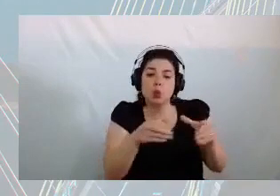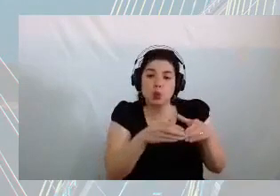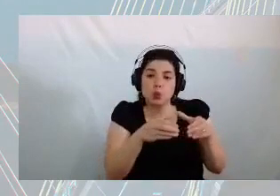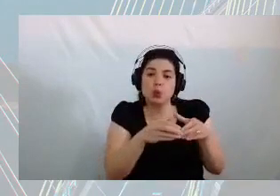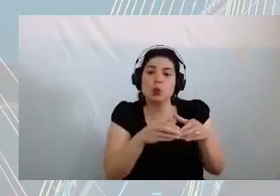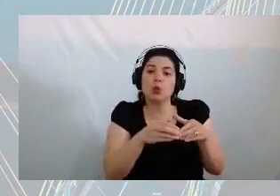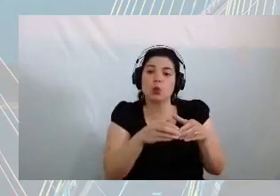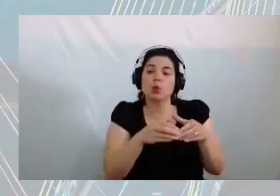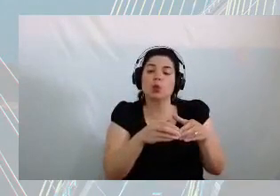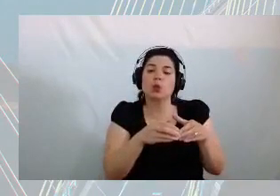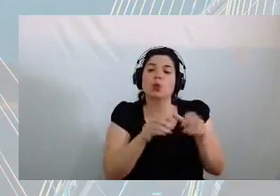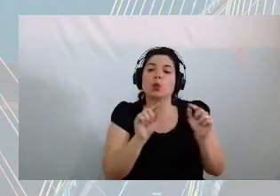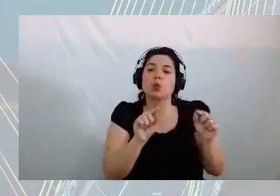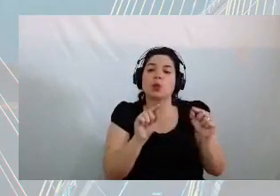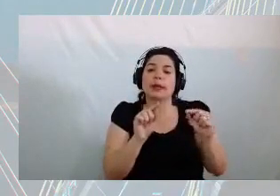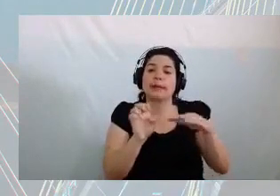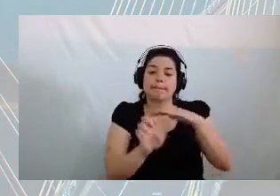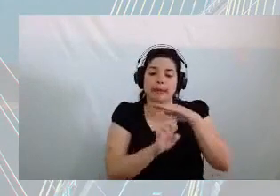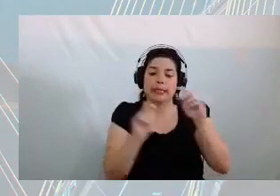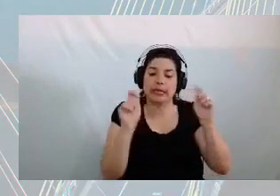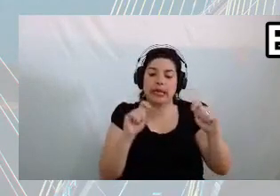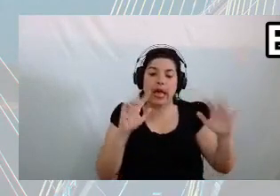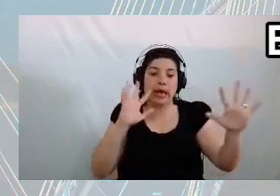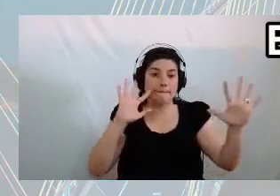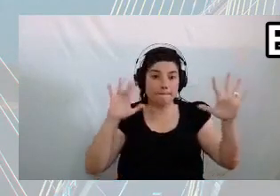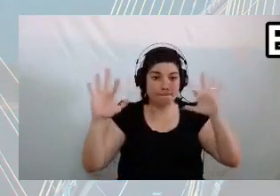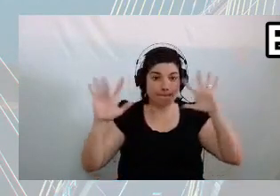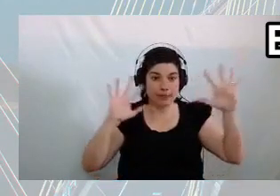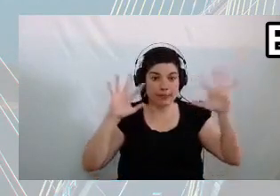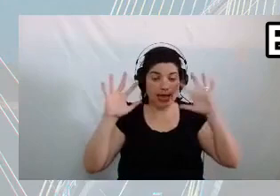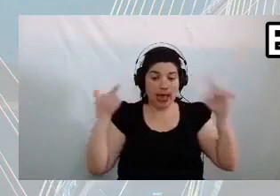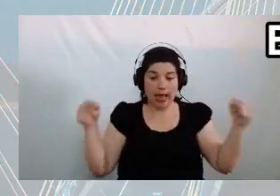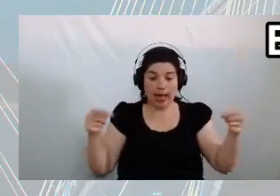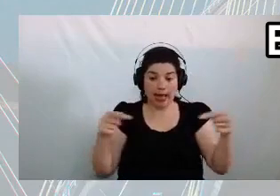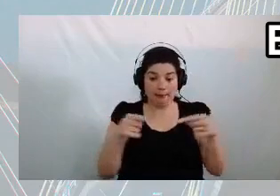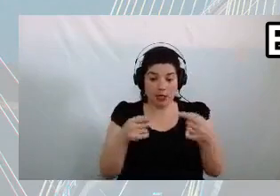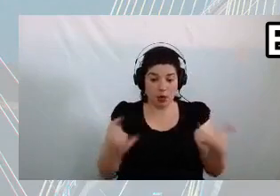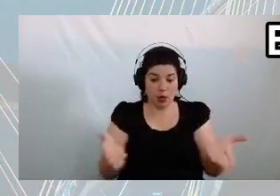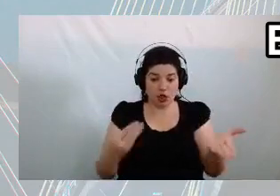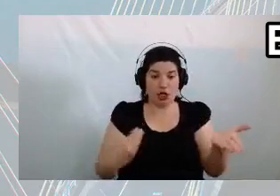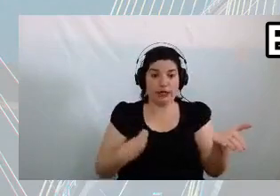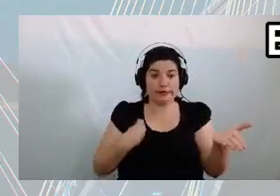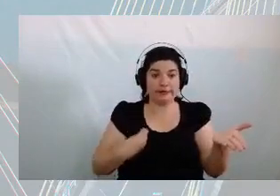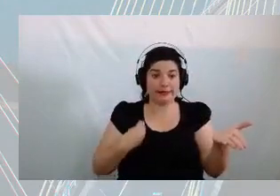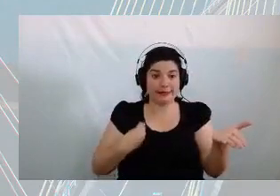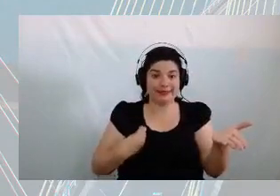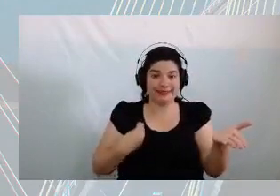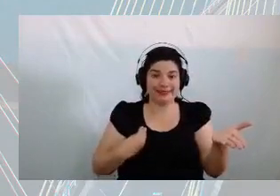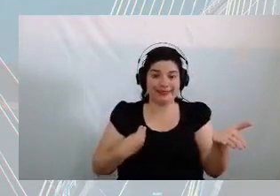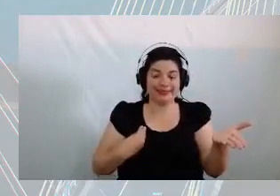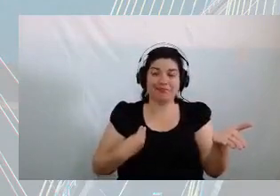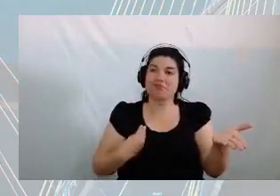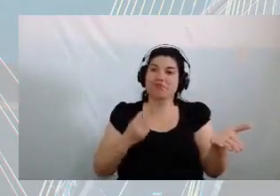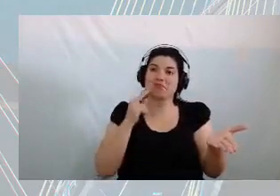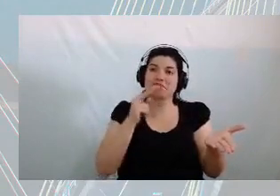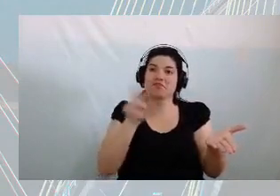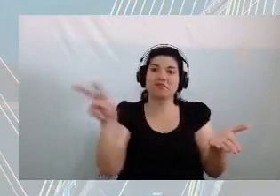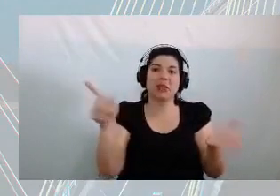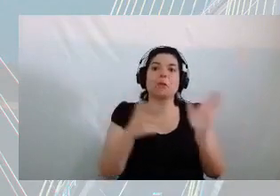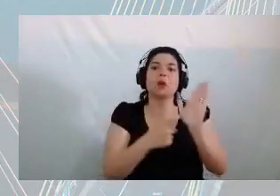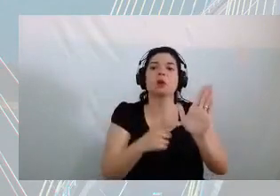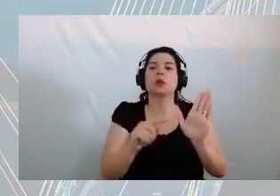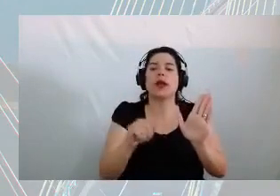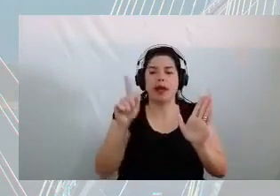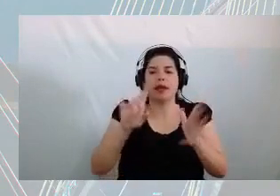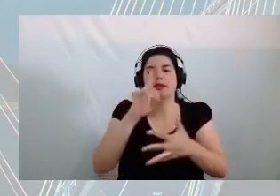é uma organização com a capacidade de pensar com base na realidade. E a gente sabe que a realidade, o que nos mostra é o dado, né? Então, é como a gente